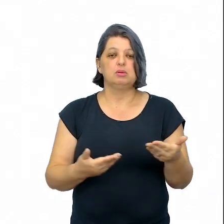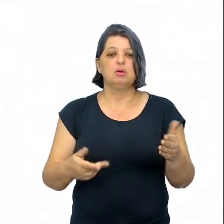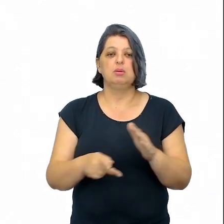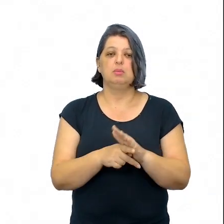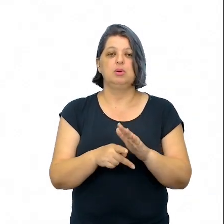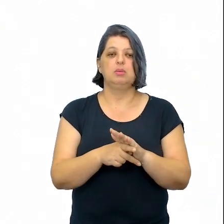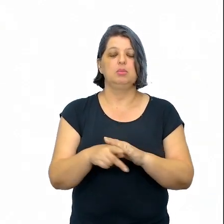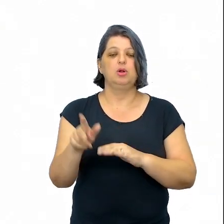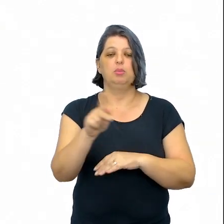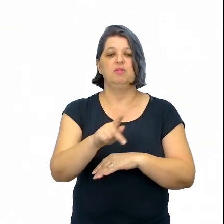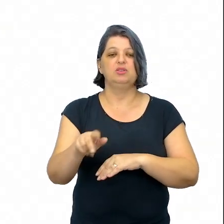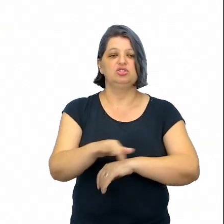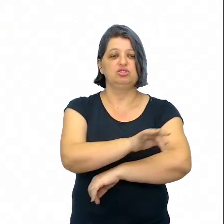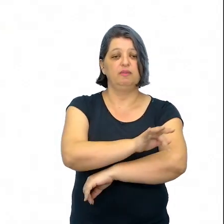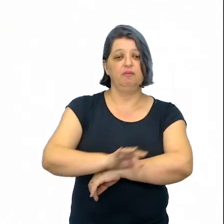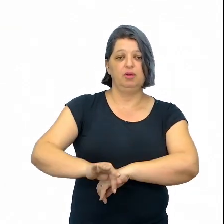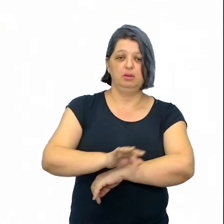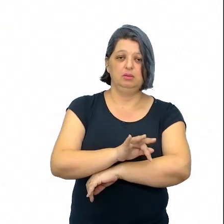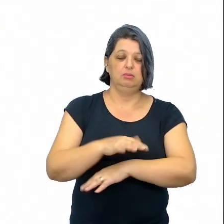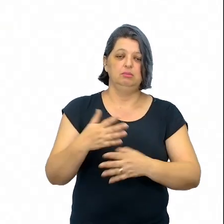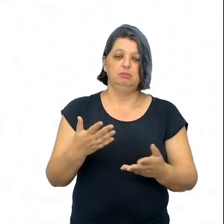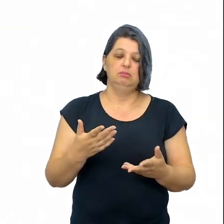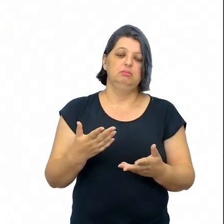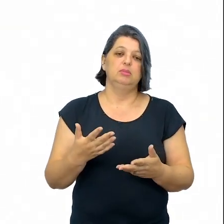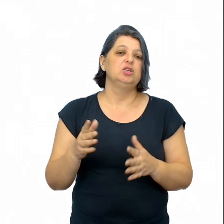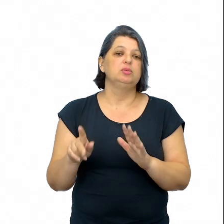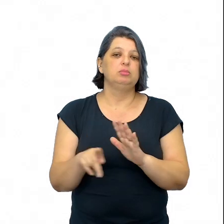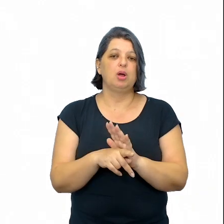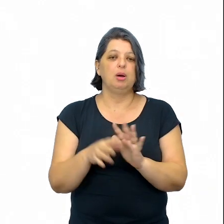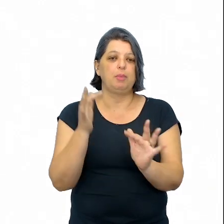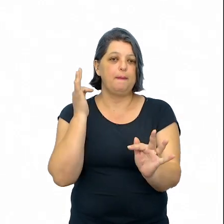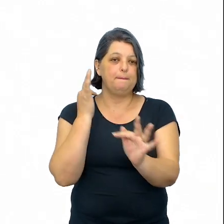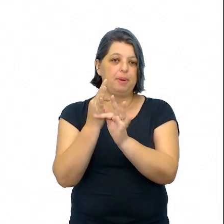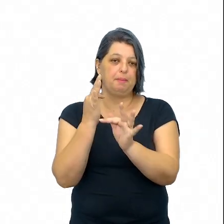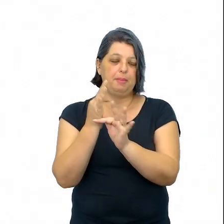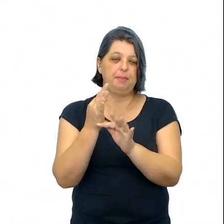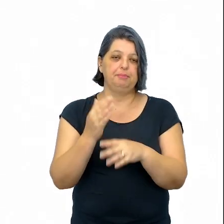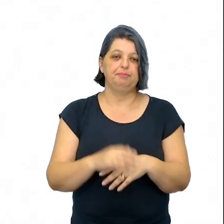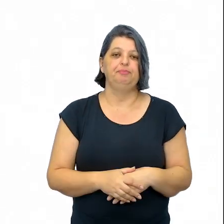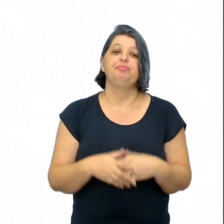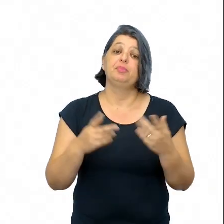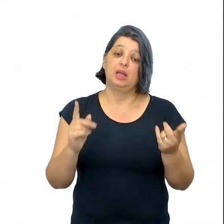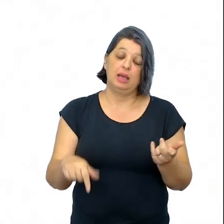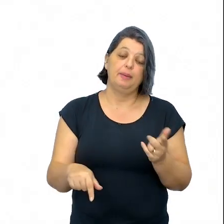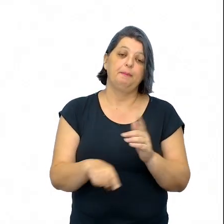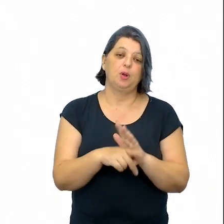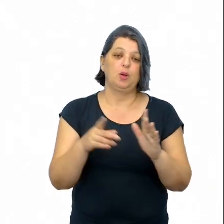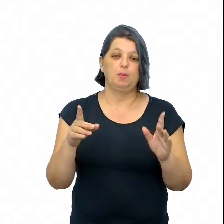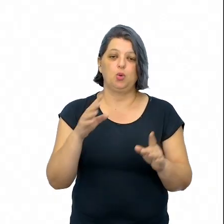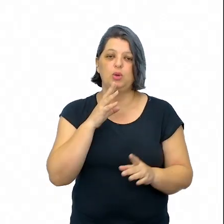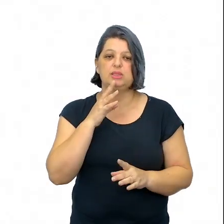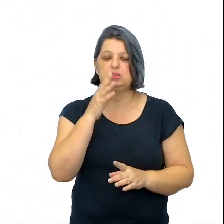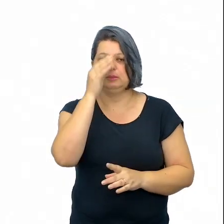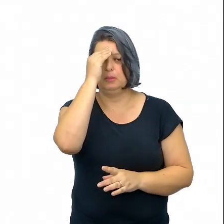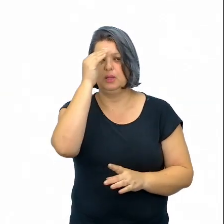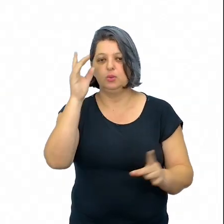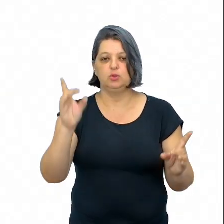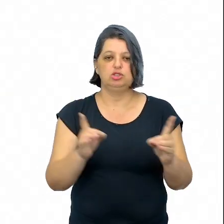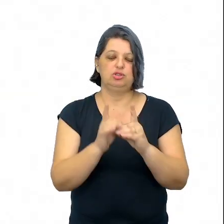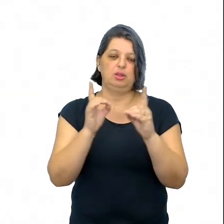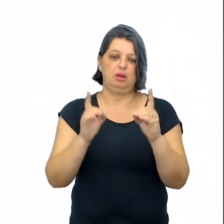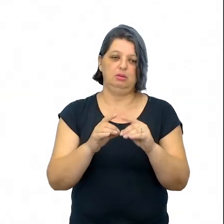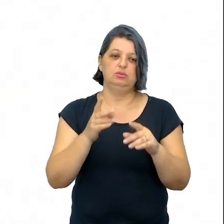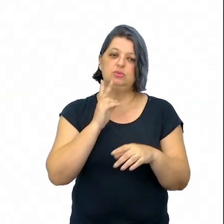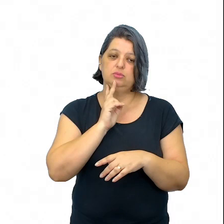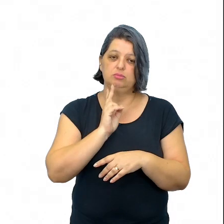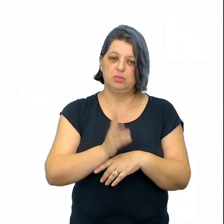de física? Não é o conhecimento apenas o conteúdo, mas esse conhecimento didático. Então, toda vez que nós estamos falando a